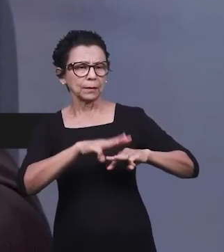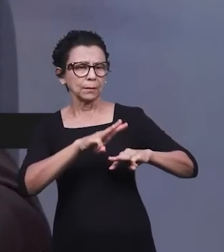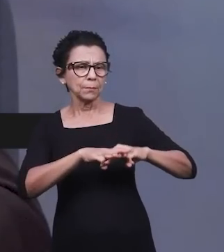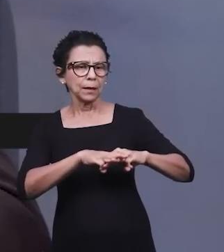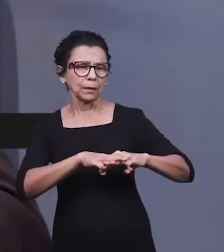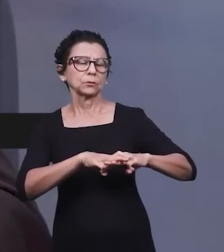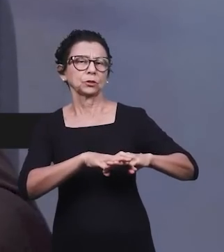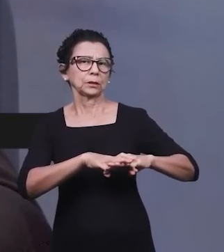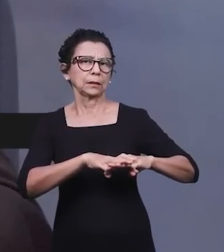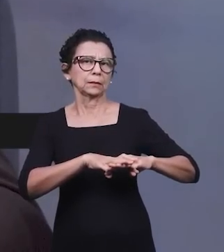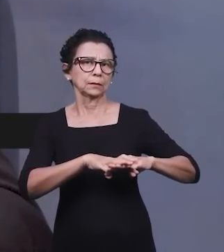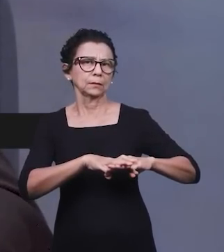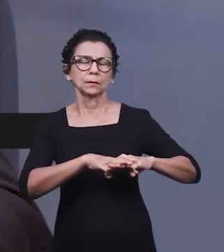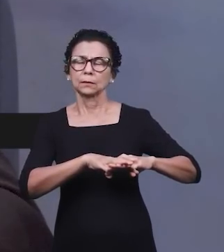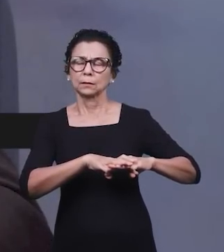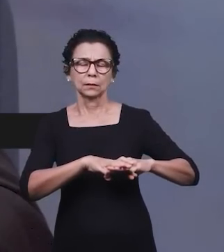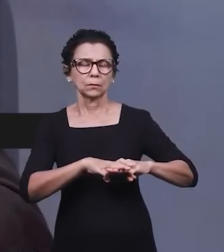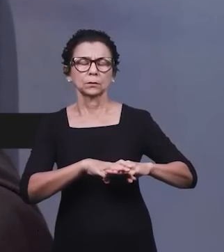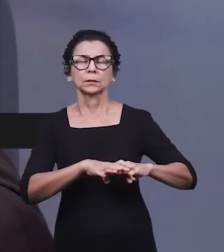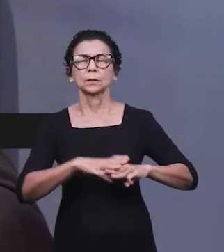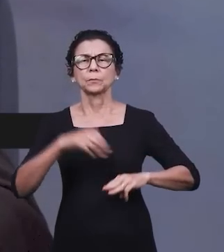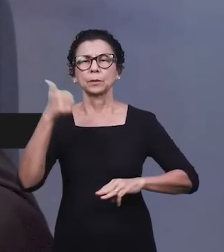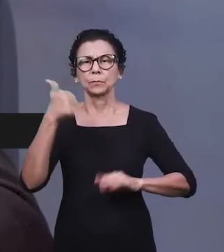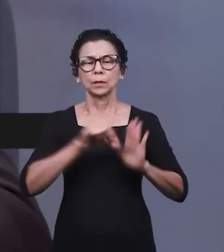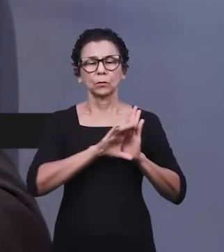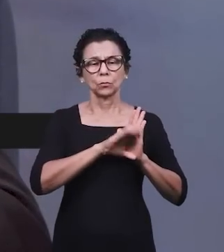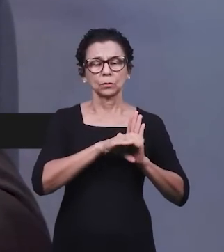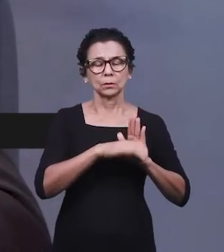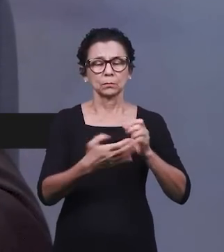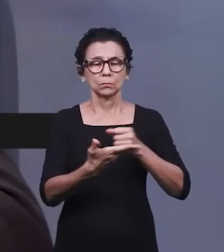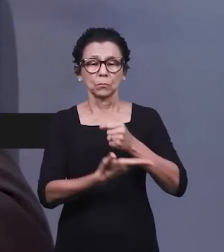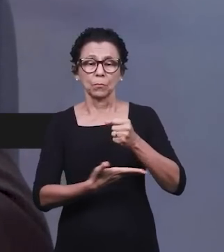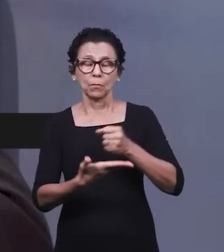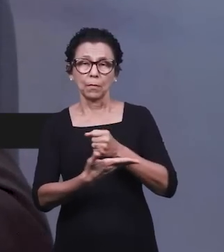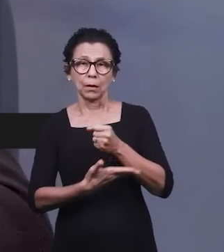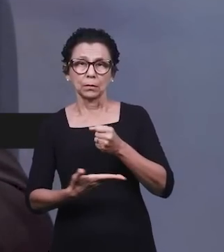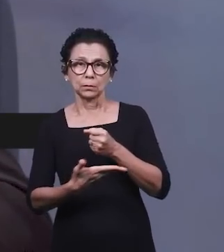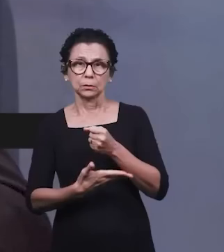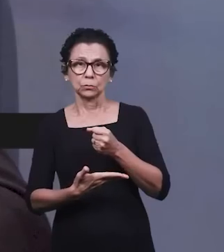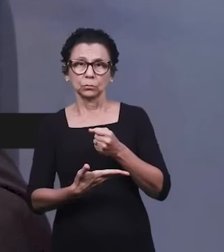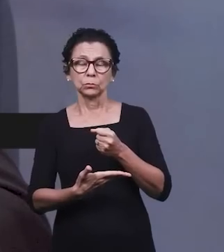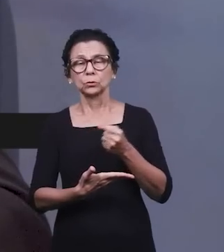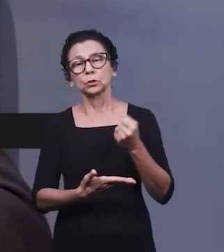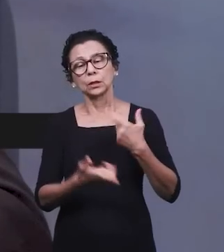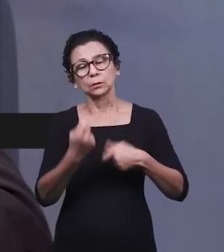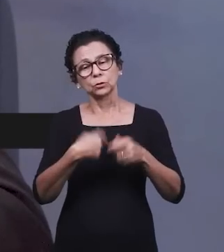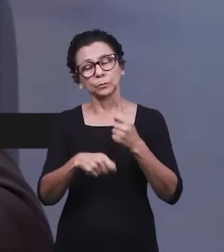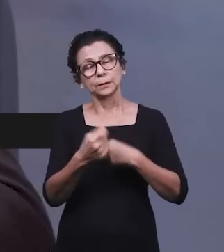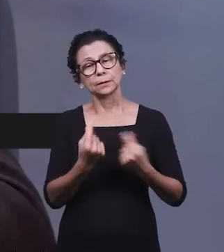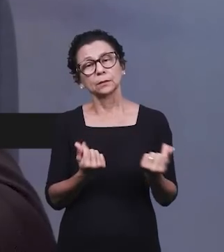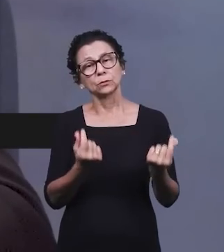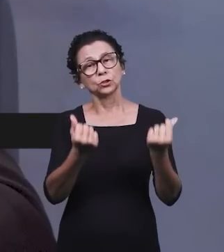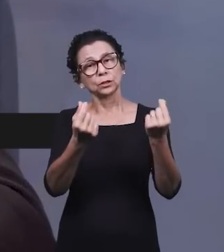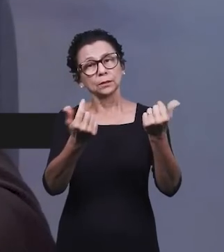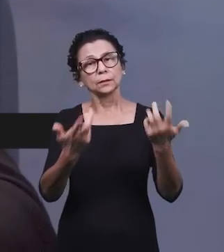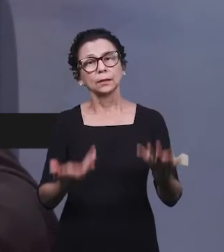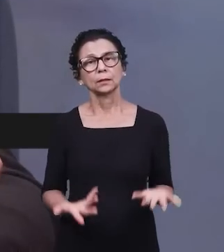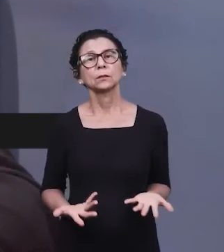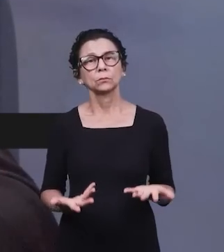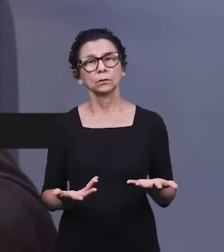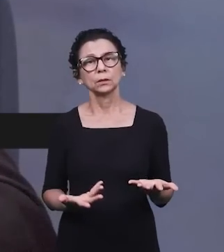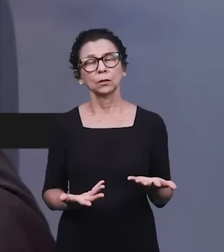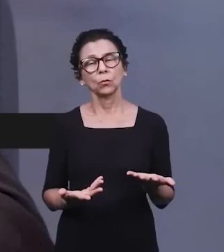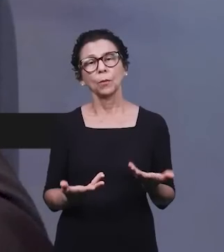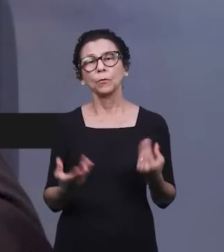primeiramente entender os conceitos básicos de educação financeira para que então ela consiga administrar o seu dinheiro melhor, lidar melhor com o seu dinheiro,